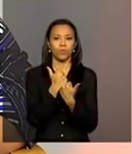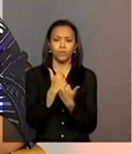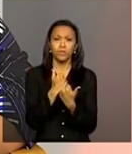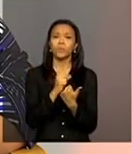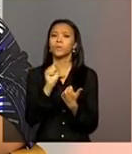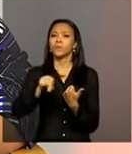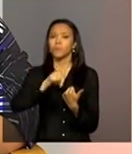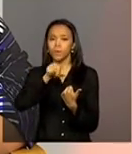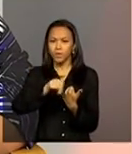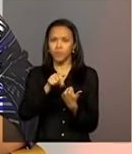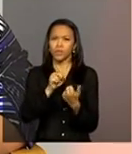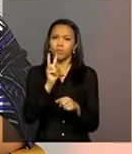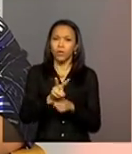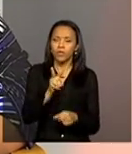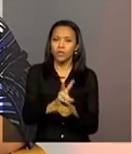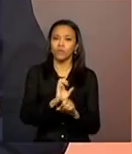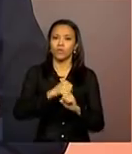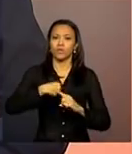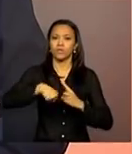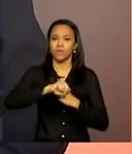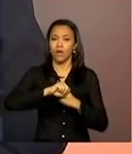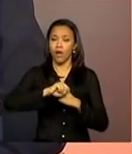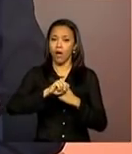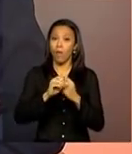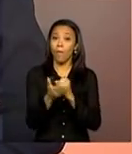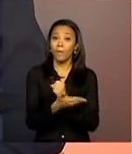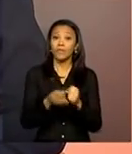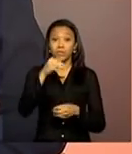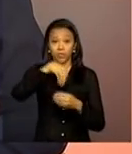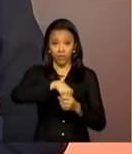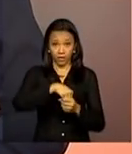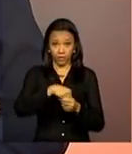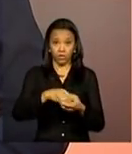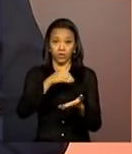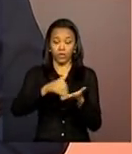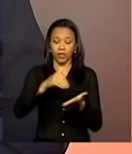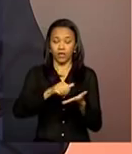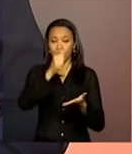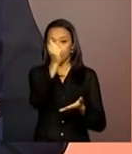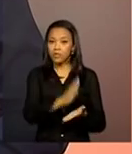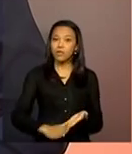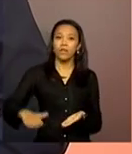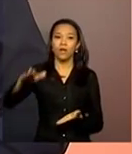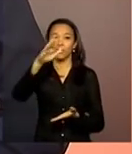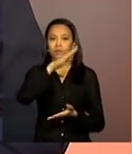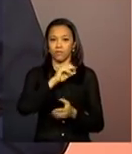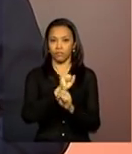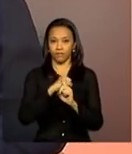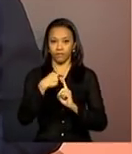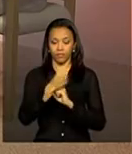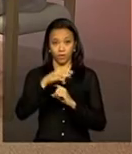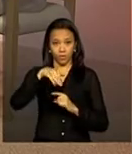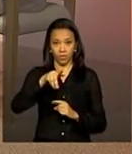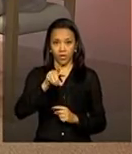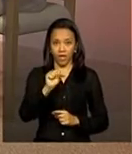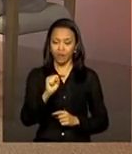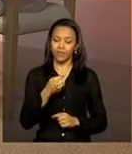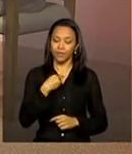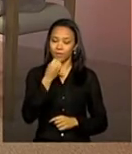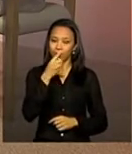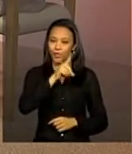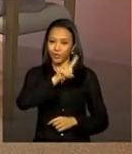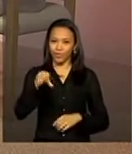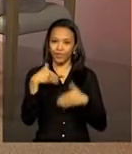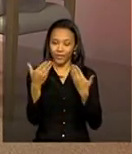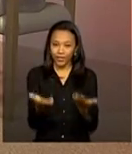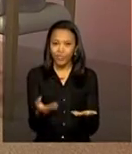departamento de proteção social básica da secretaria nacional de assistência social do Ministério Bom dia Maria Helena